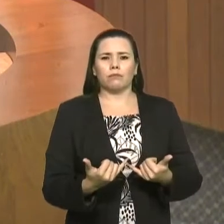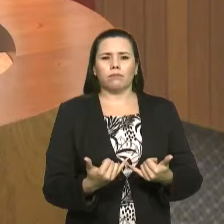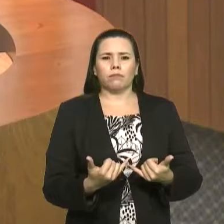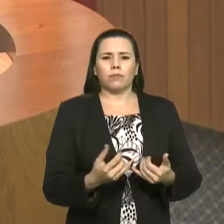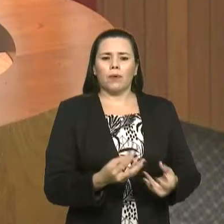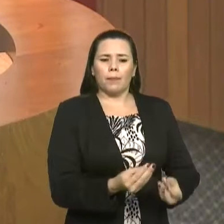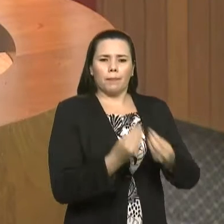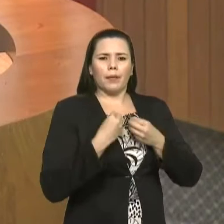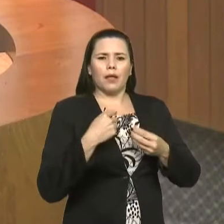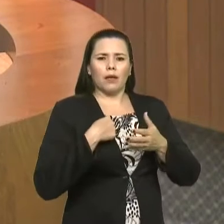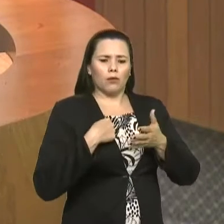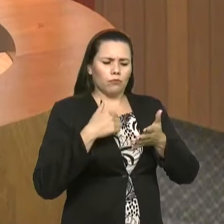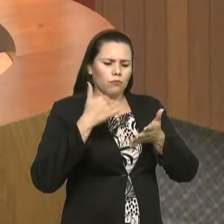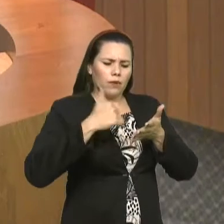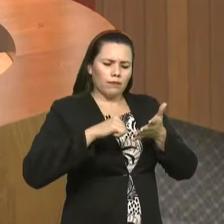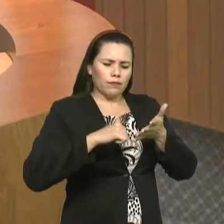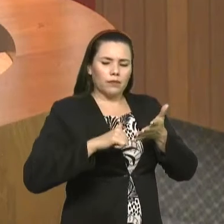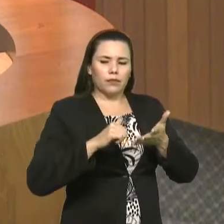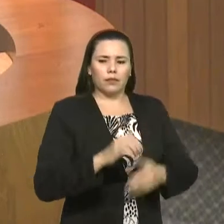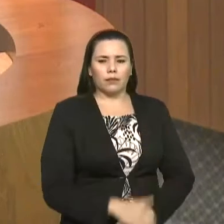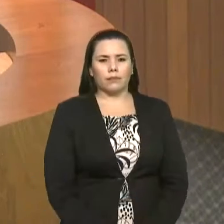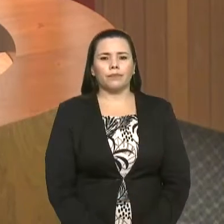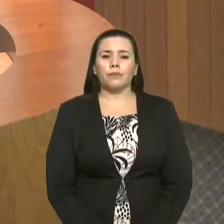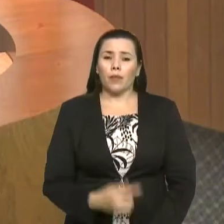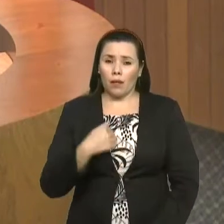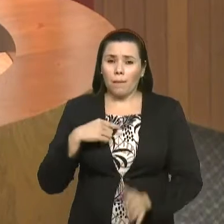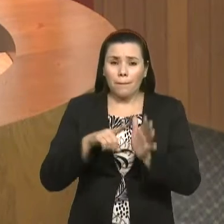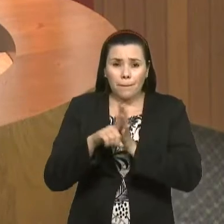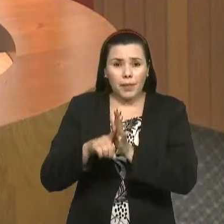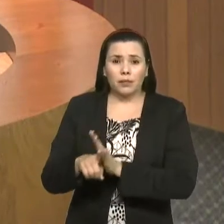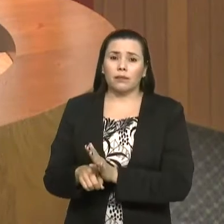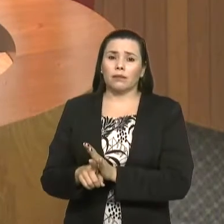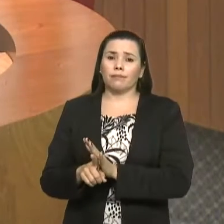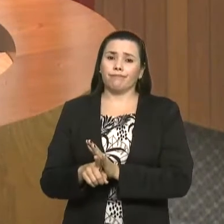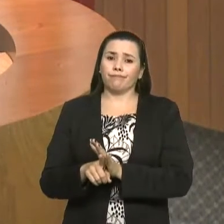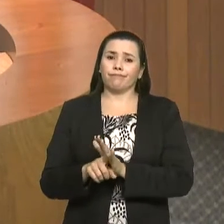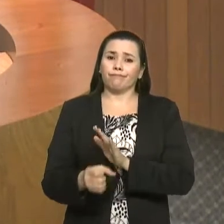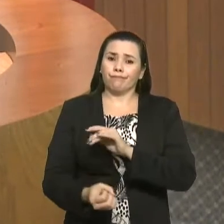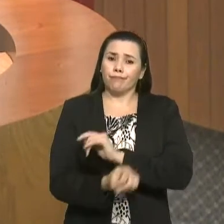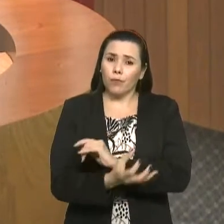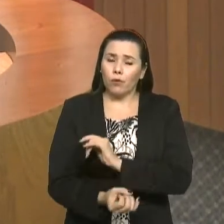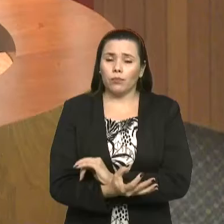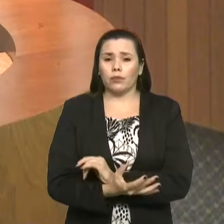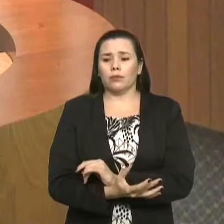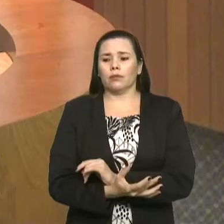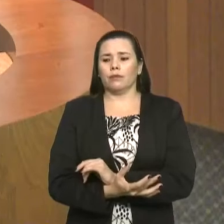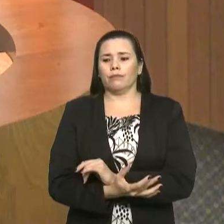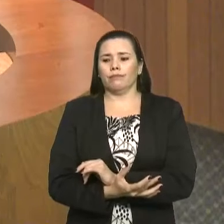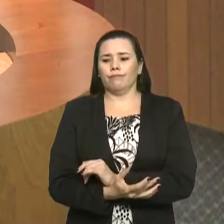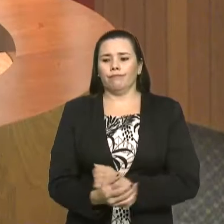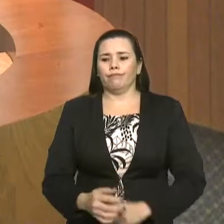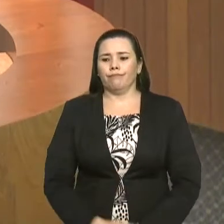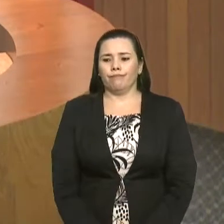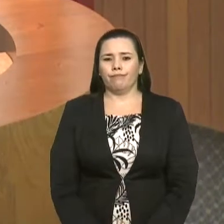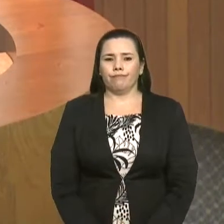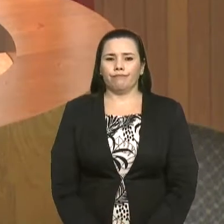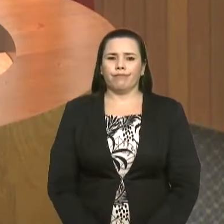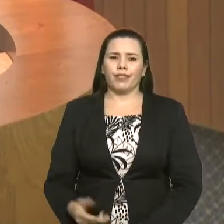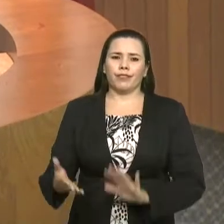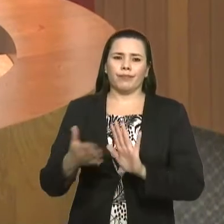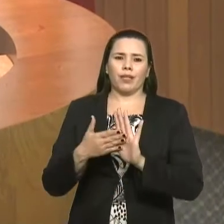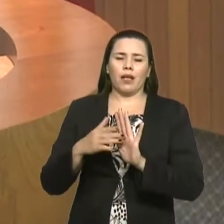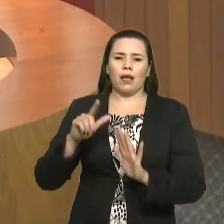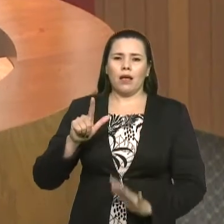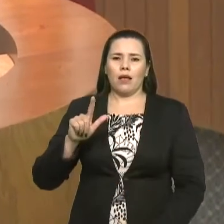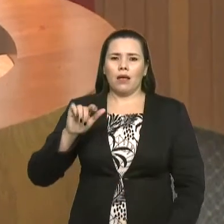Possibilidade de fraude, de corrupção no transporte, na licitação de transporte de ferro no estado do